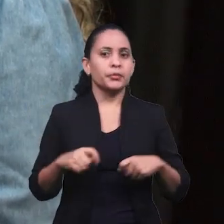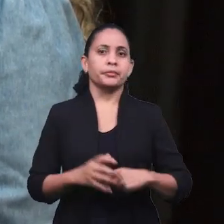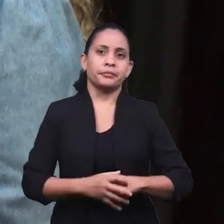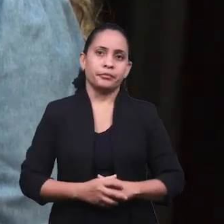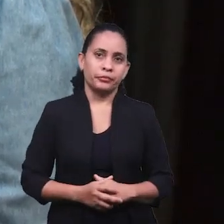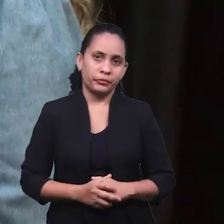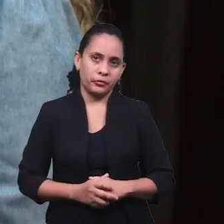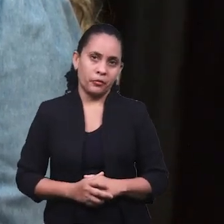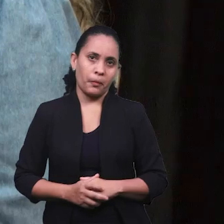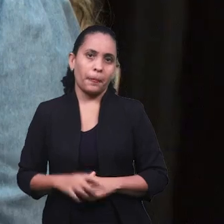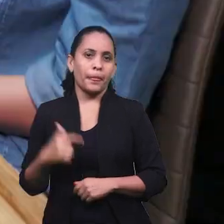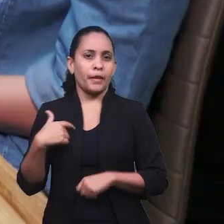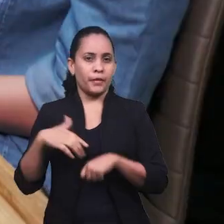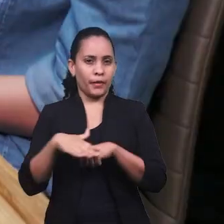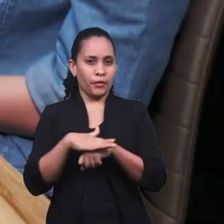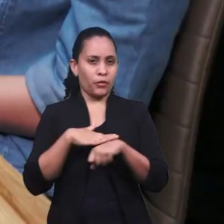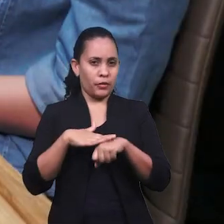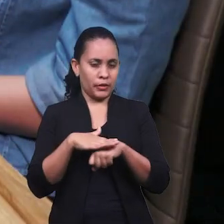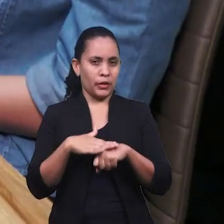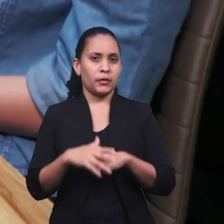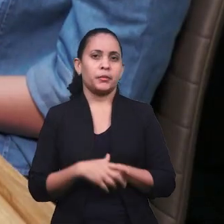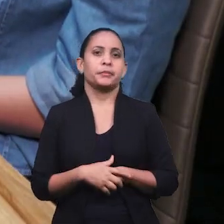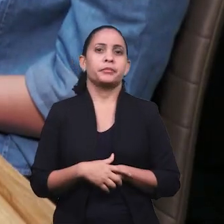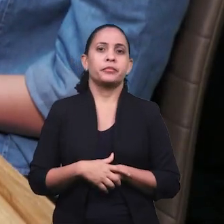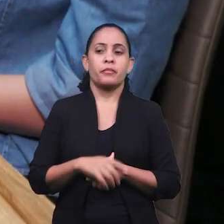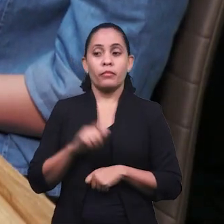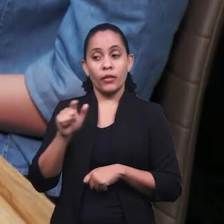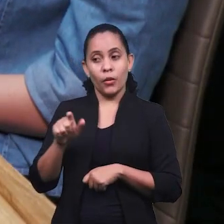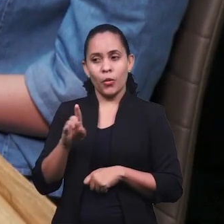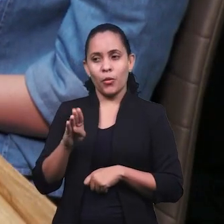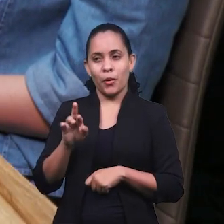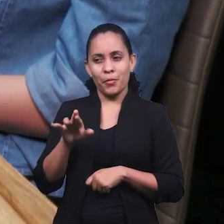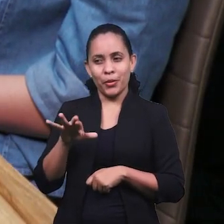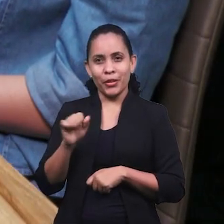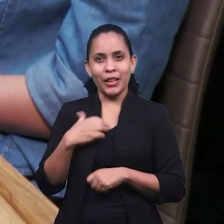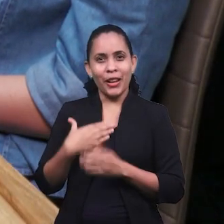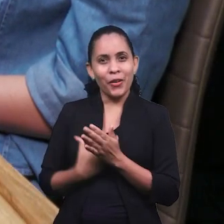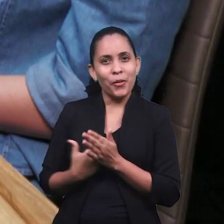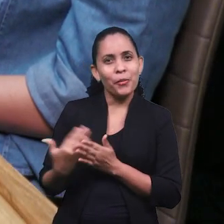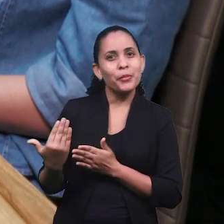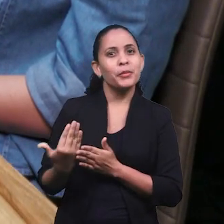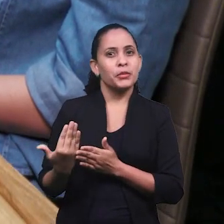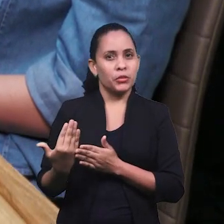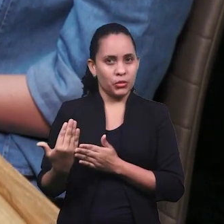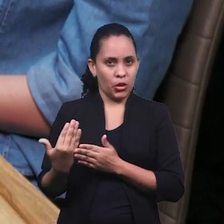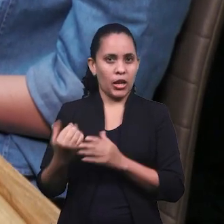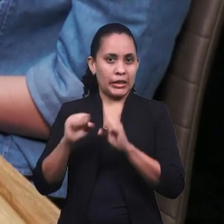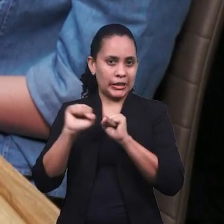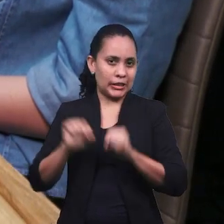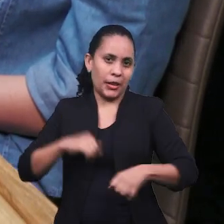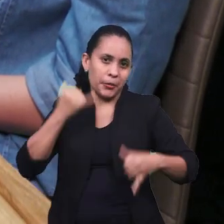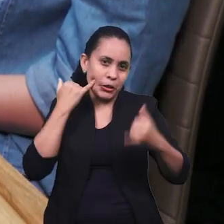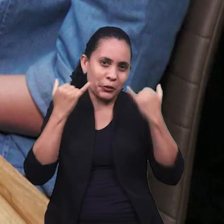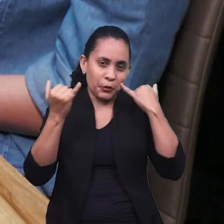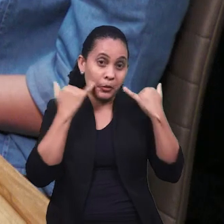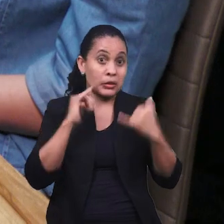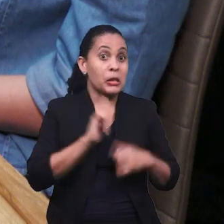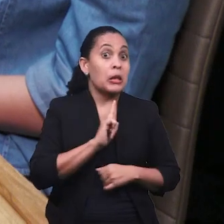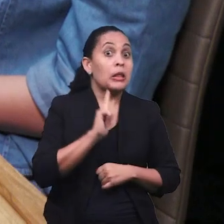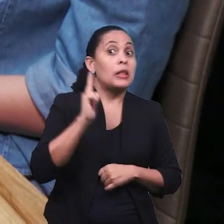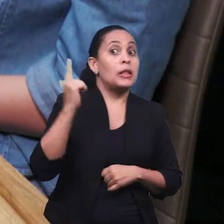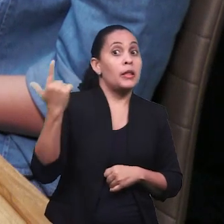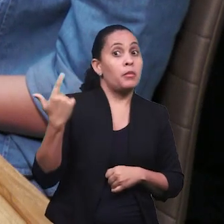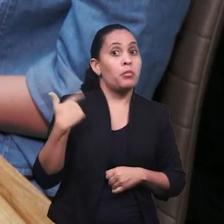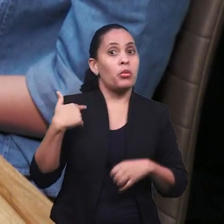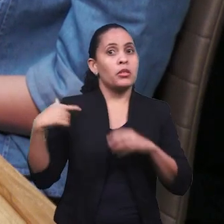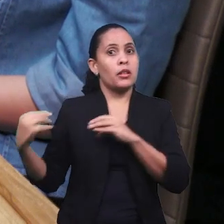né? Eu estava conversando um pouquinho antes ali com a Bruna, ela começou em sistemas de informação, né, Bruna? E depois ela